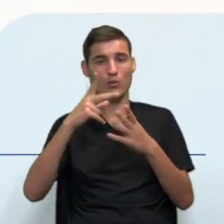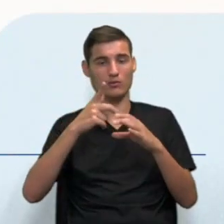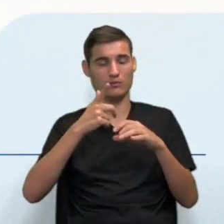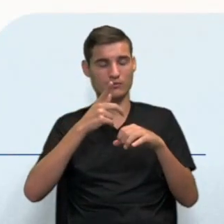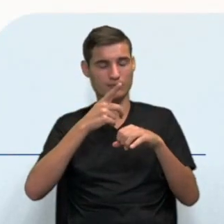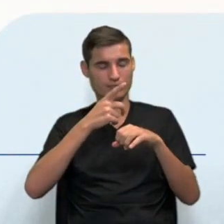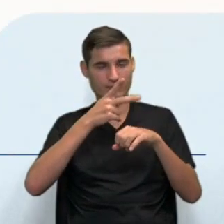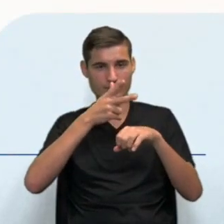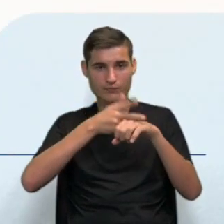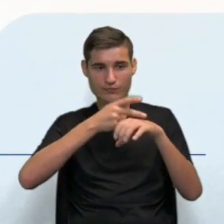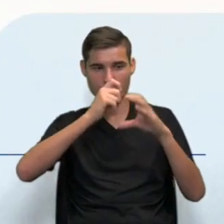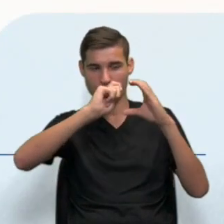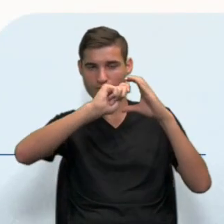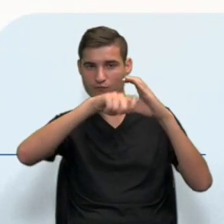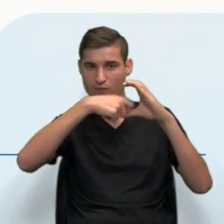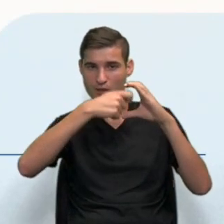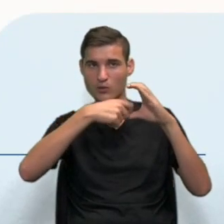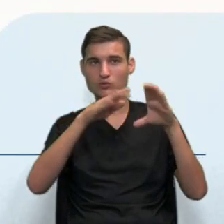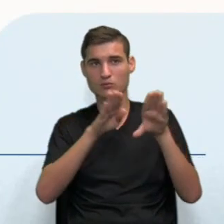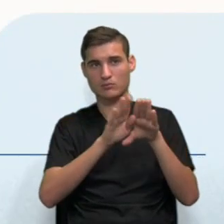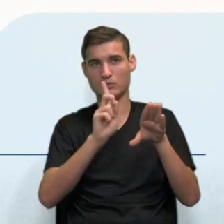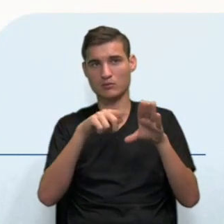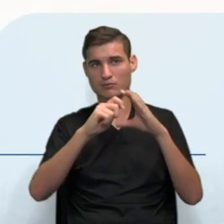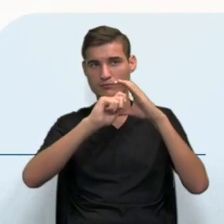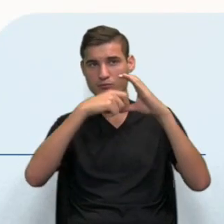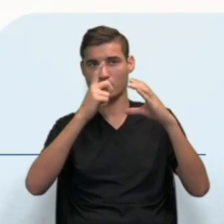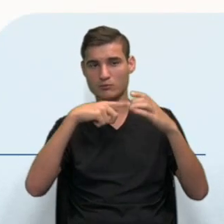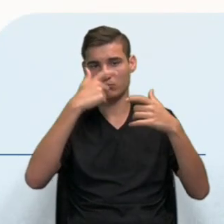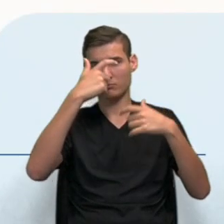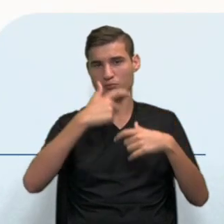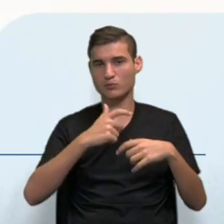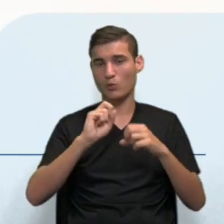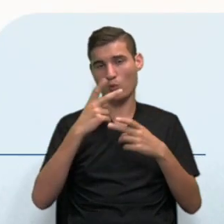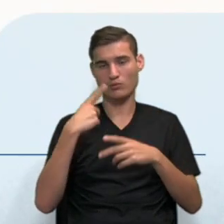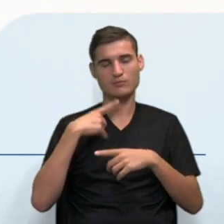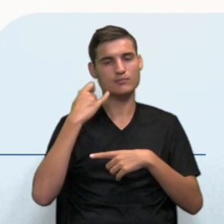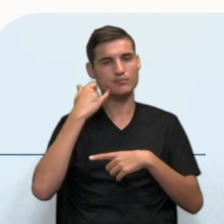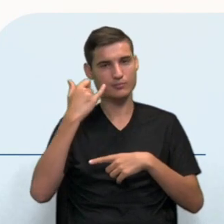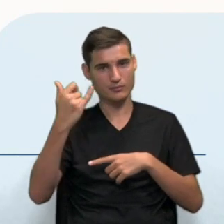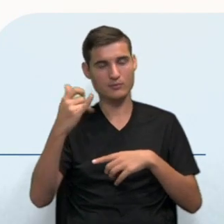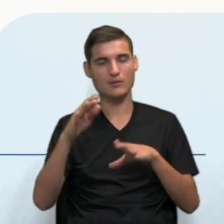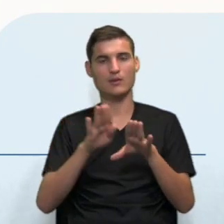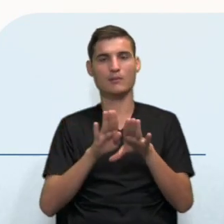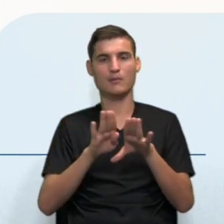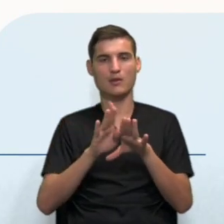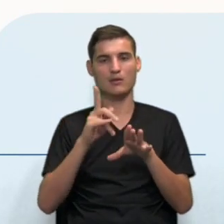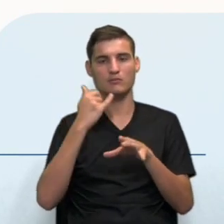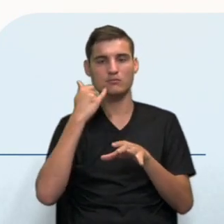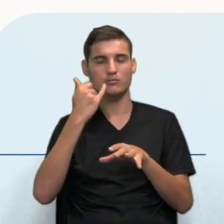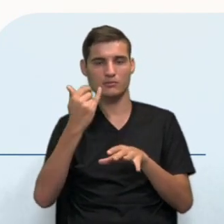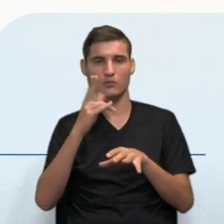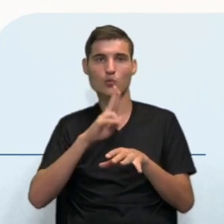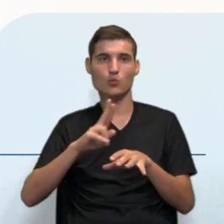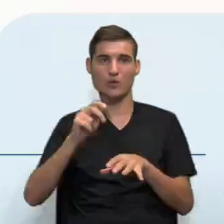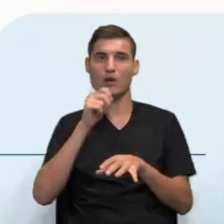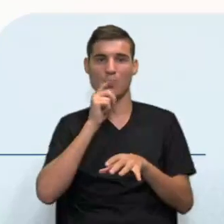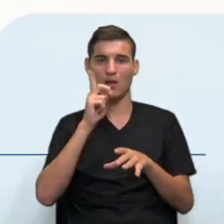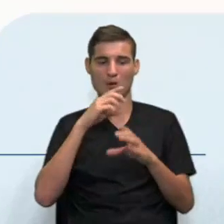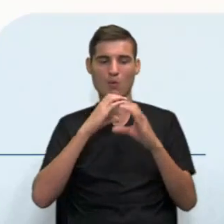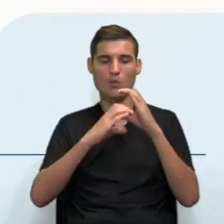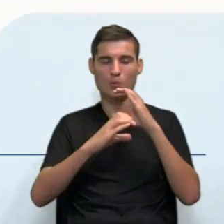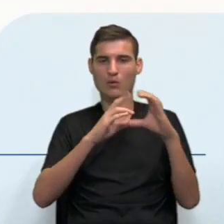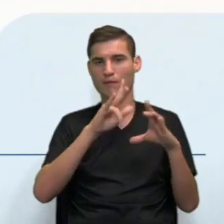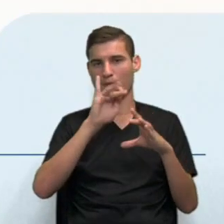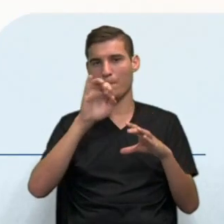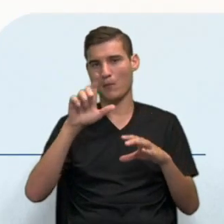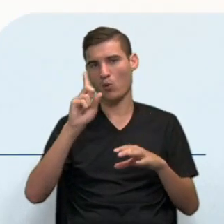comunicação verbal, oral, no caso. Pode ser uma chamada de áudio também, que continua sendo uma comunicação